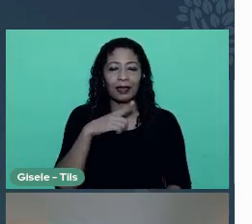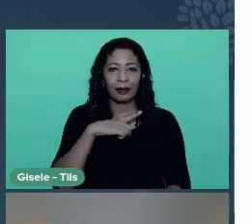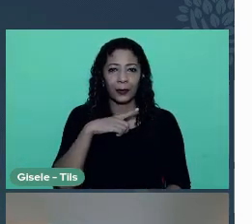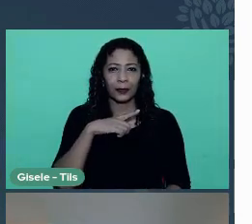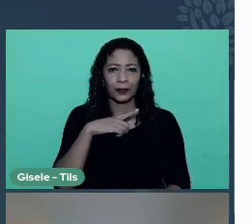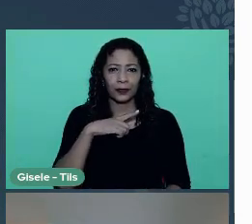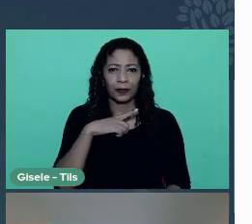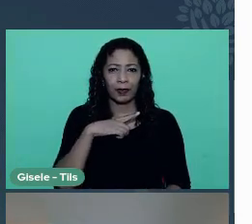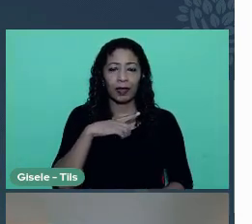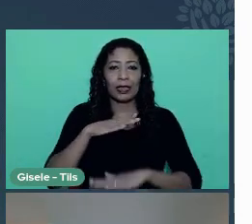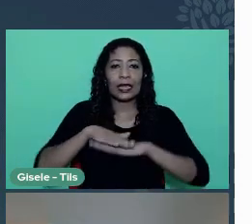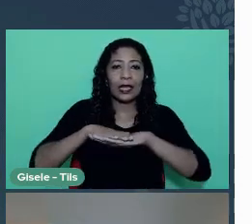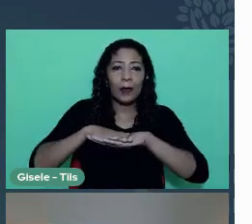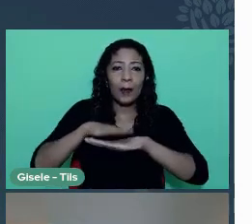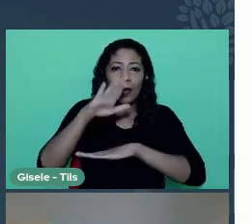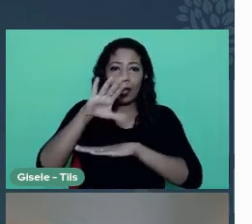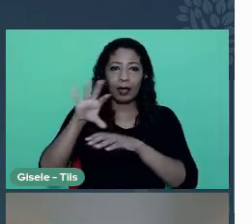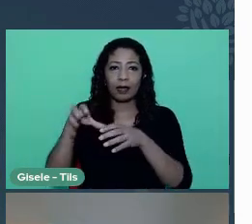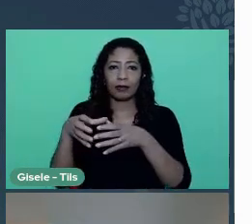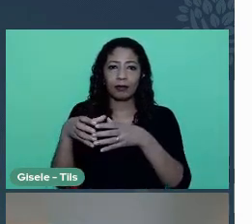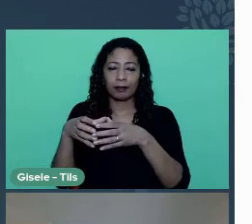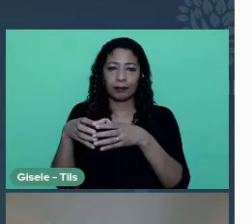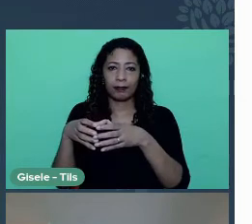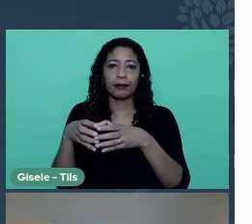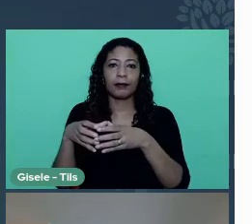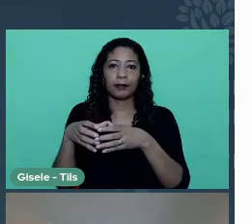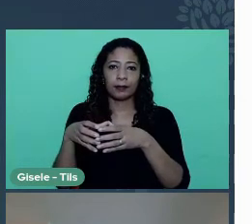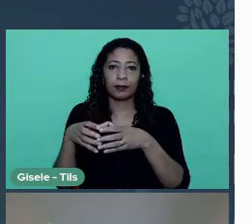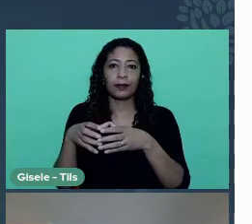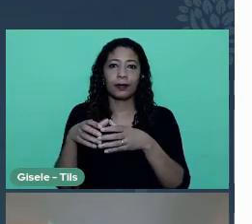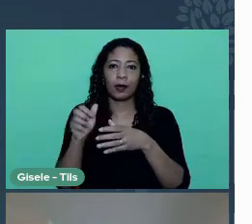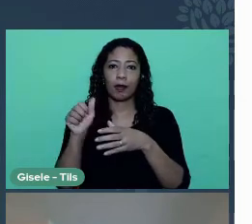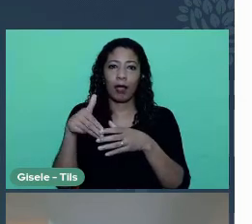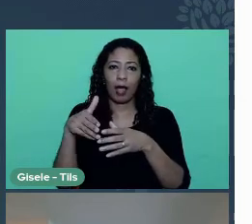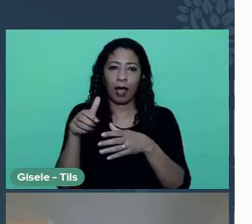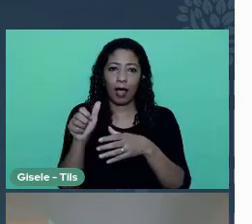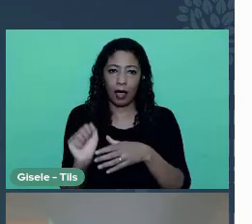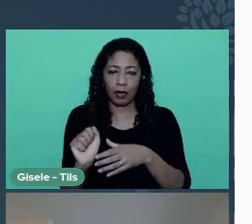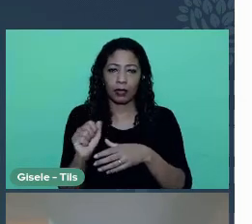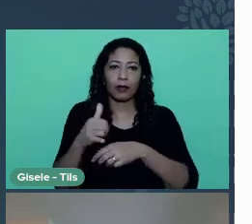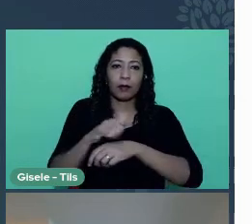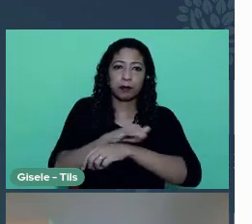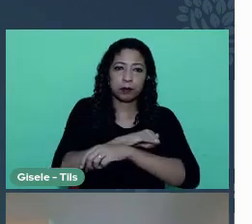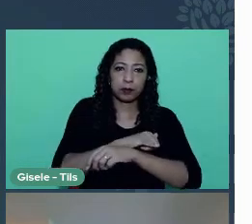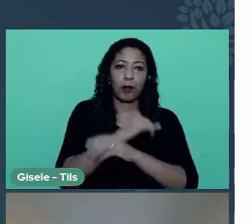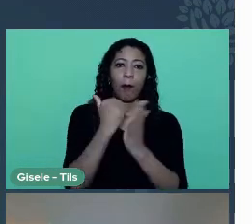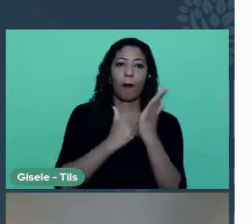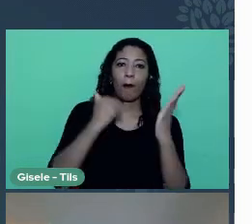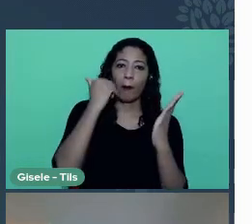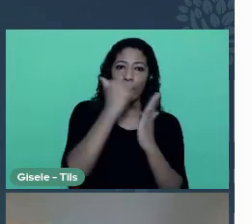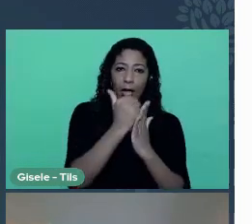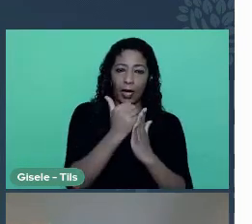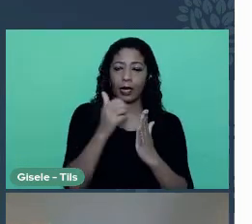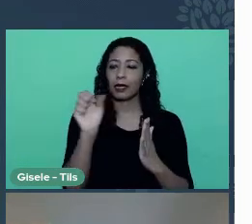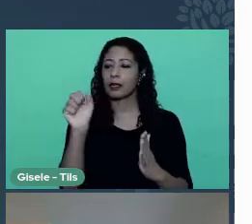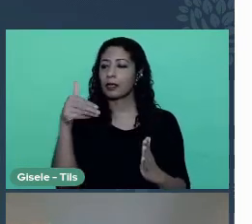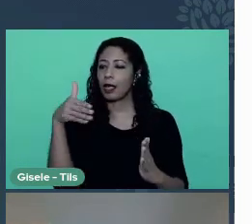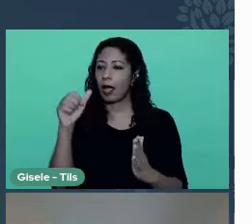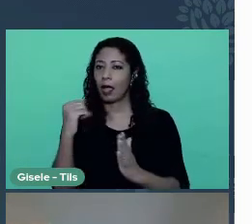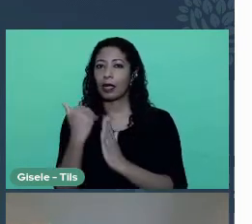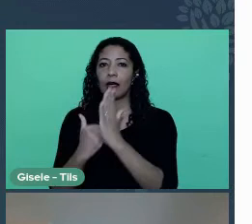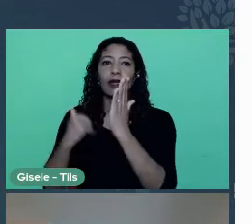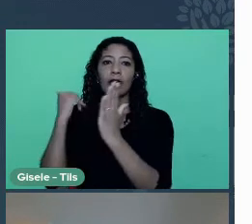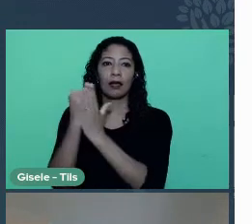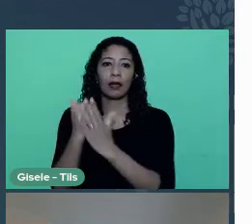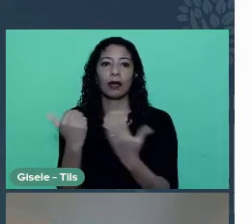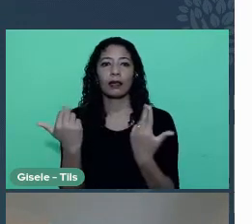uma maior quantidade, uma maior associação entre quanto mais pessoas obesas você tem, mais pessoas com asma você tem. E